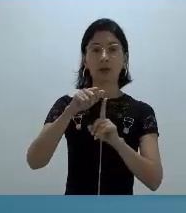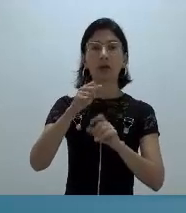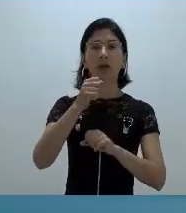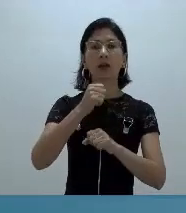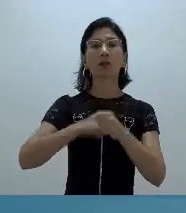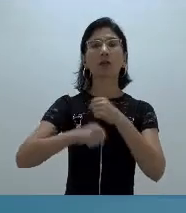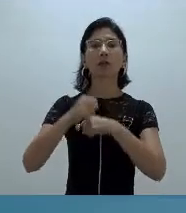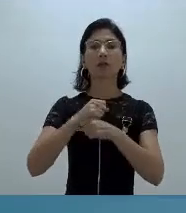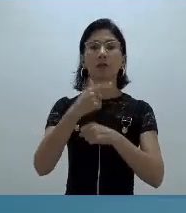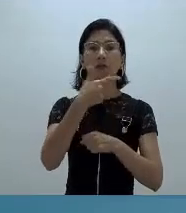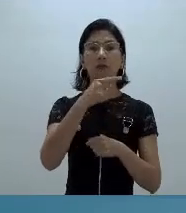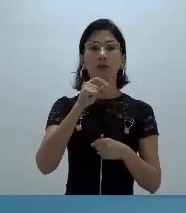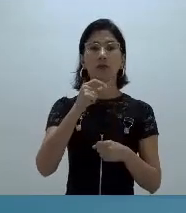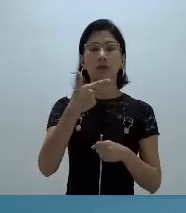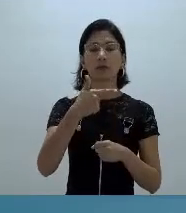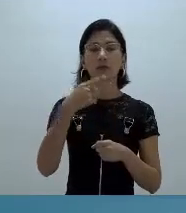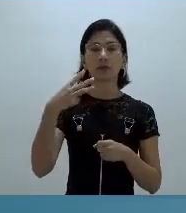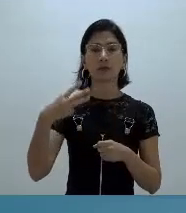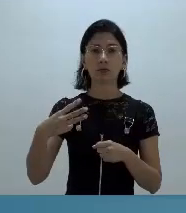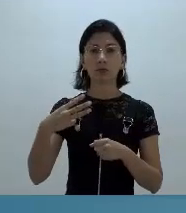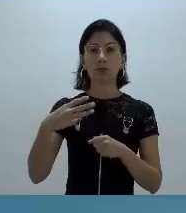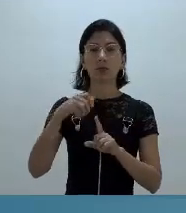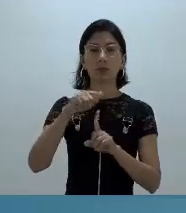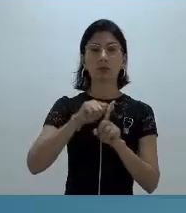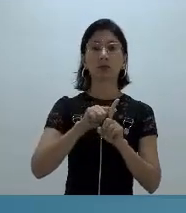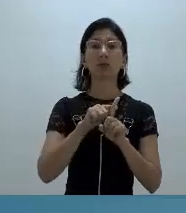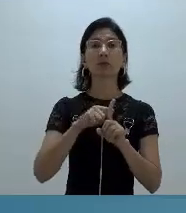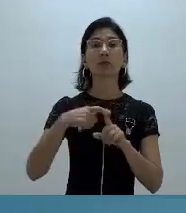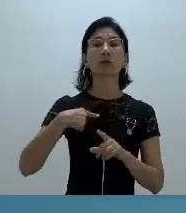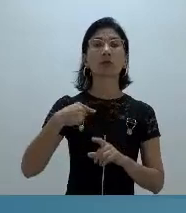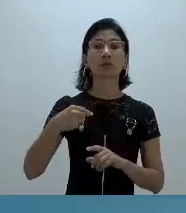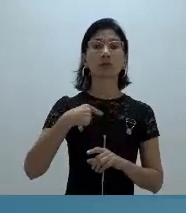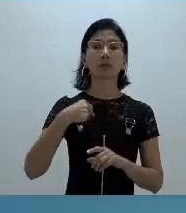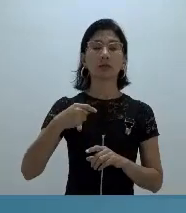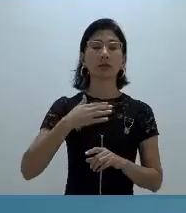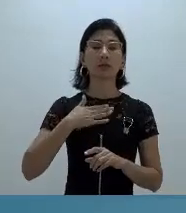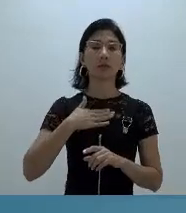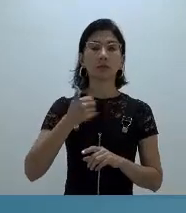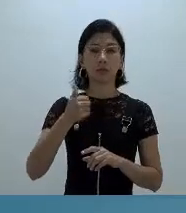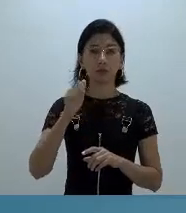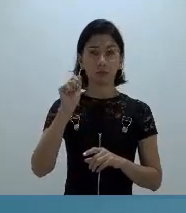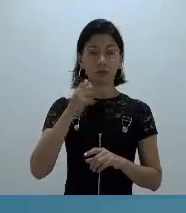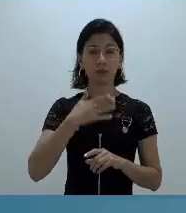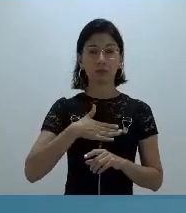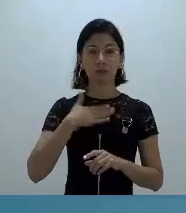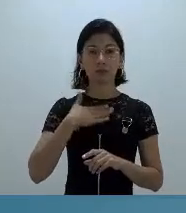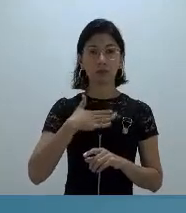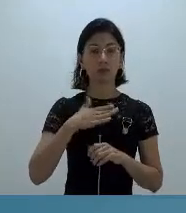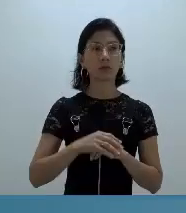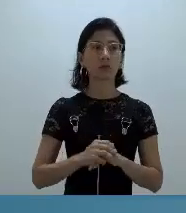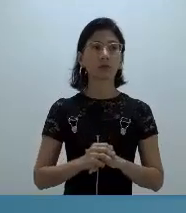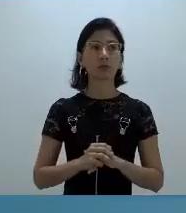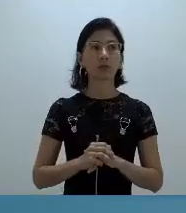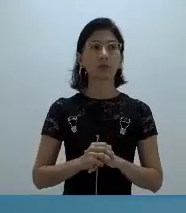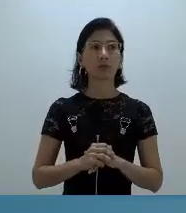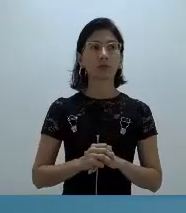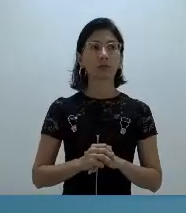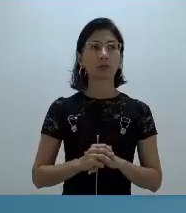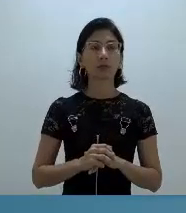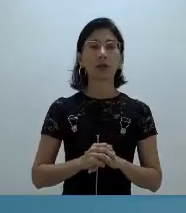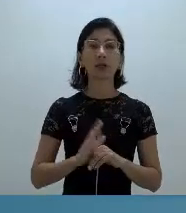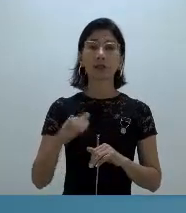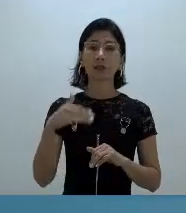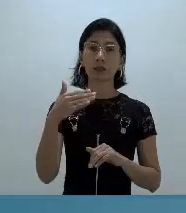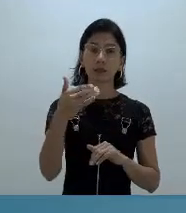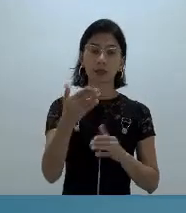No caso de acolhimento da impugnação ao cumprimento de sentença, ainda que parcial, serão habituados aos honorários de benefício